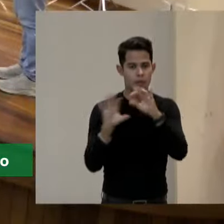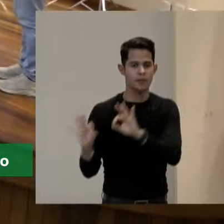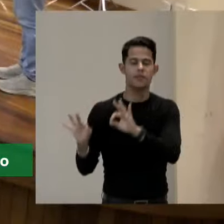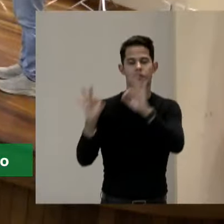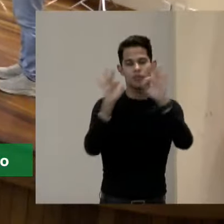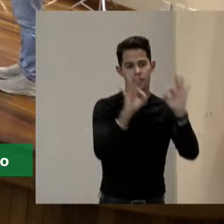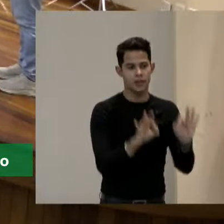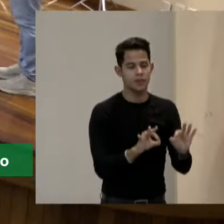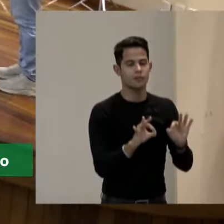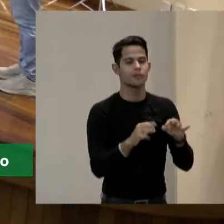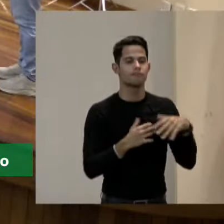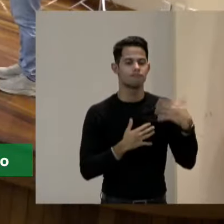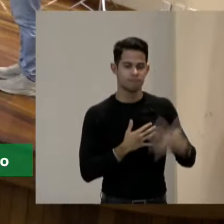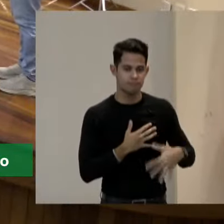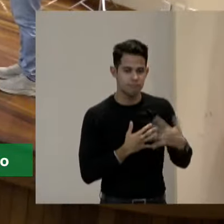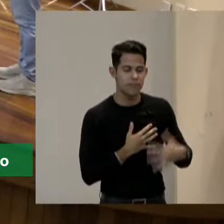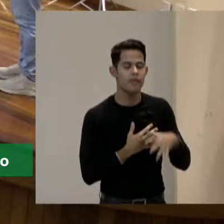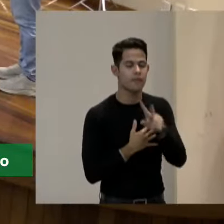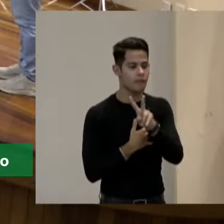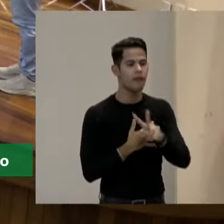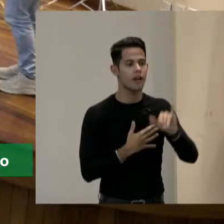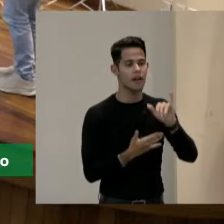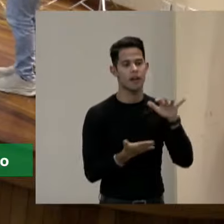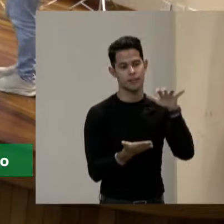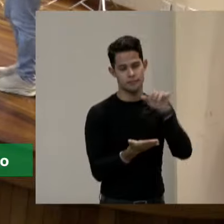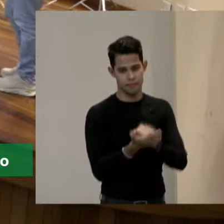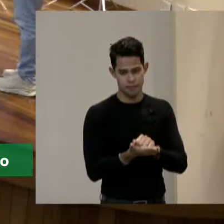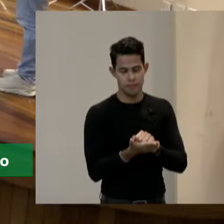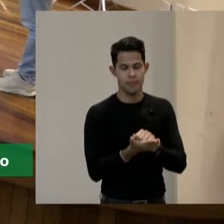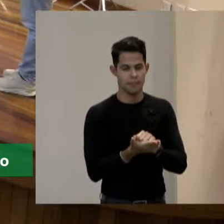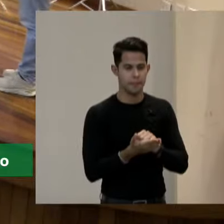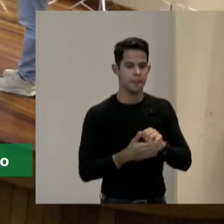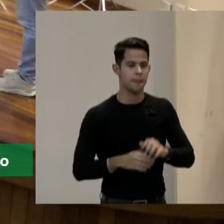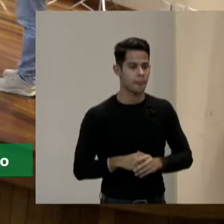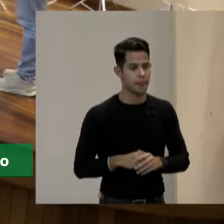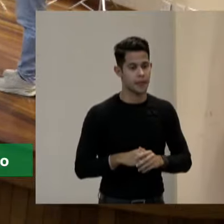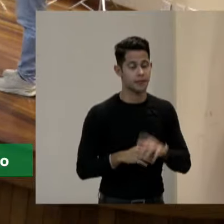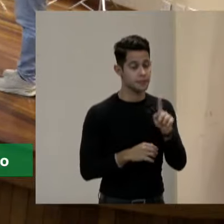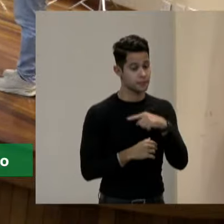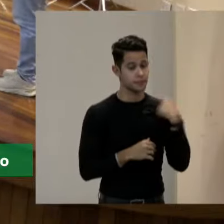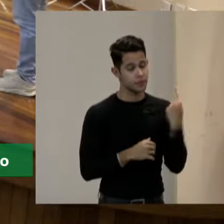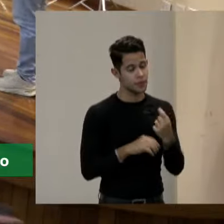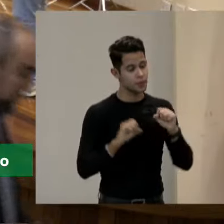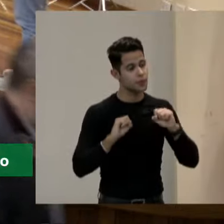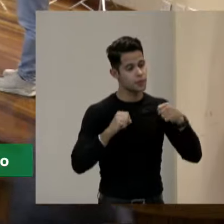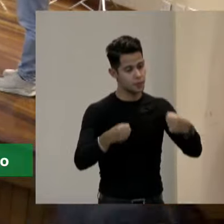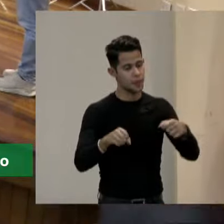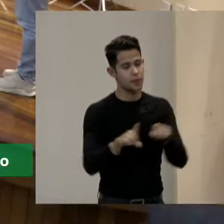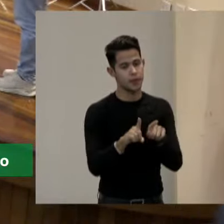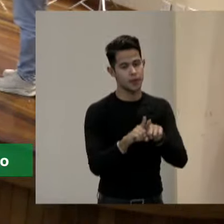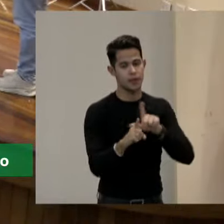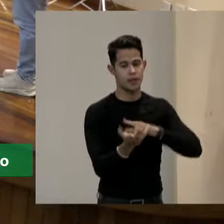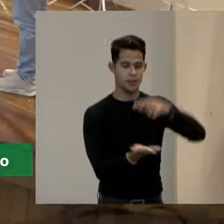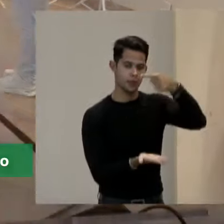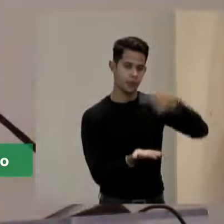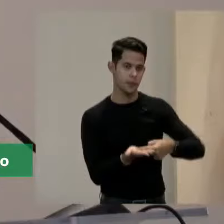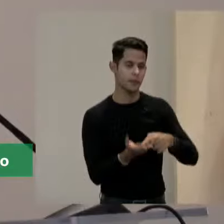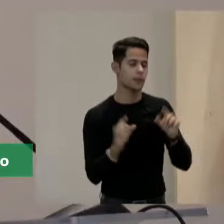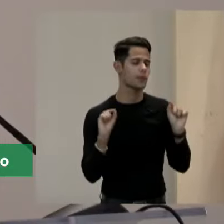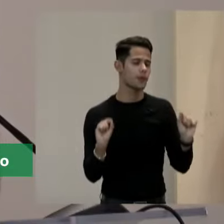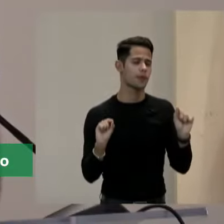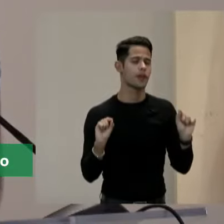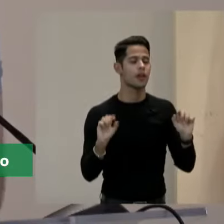YouTube, isso vai ficar registrado. Né? A gente tenta e tem um compromisso, né, de